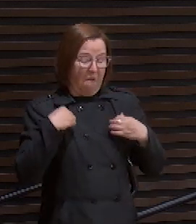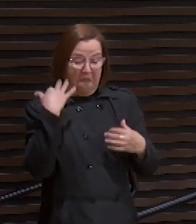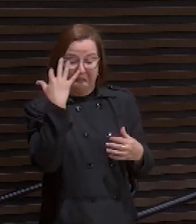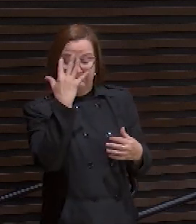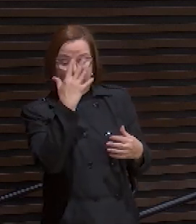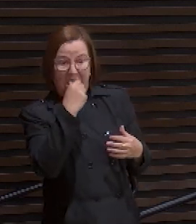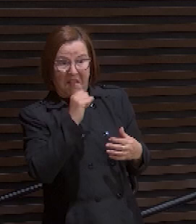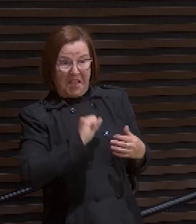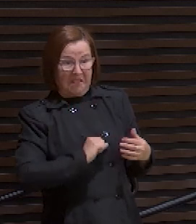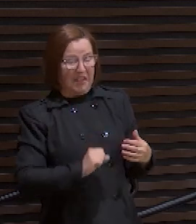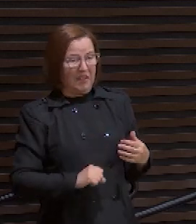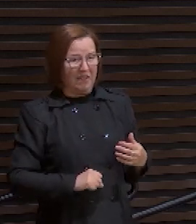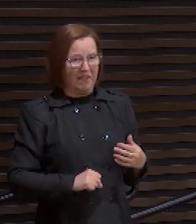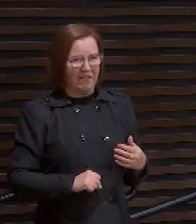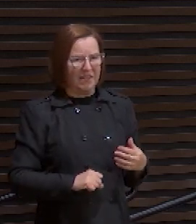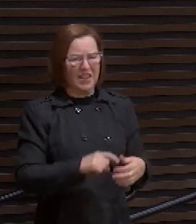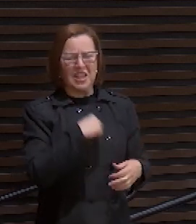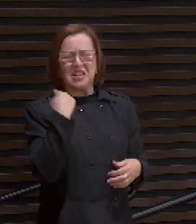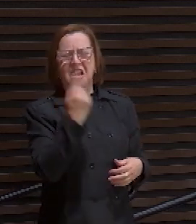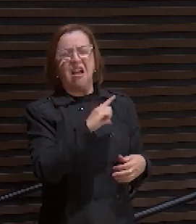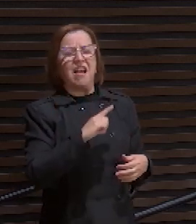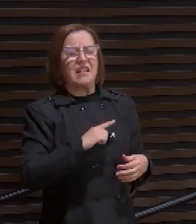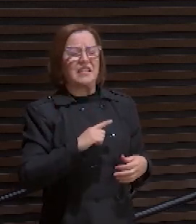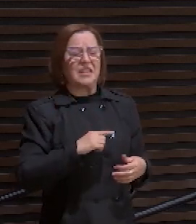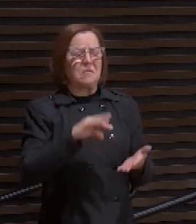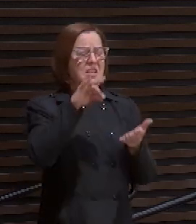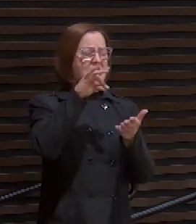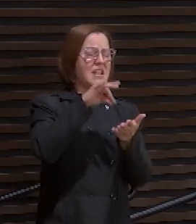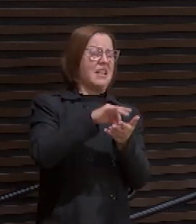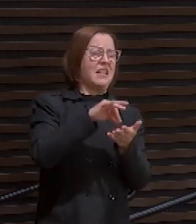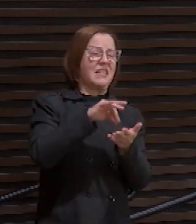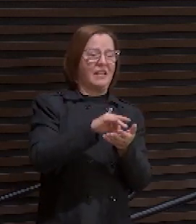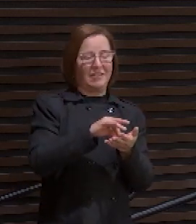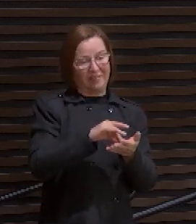sacerdotais. Nós temos a realidade.